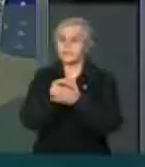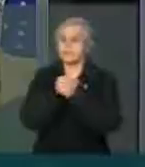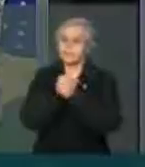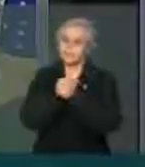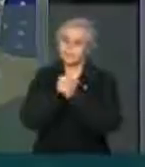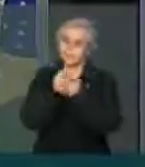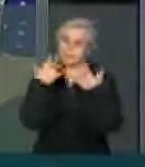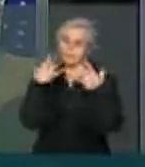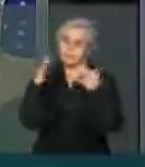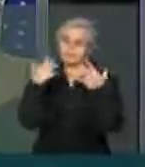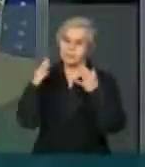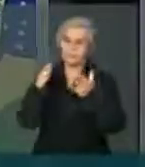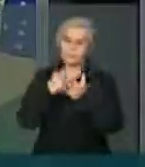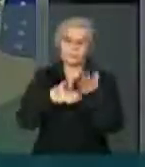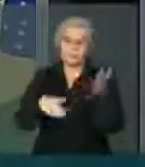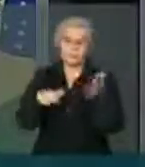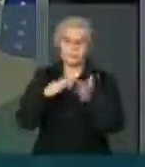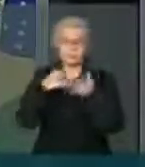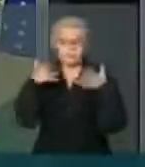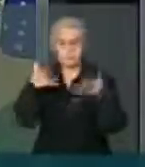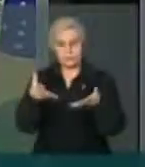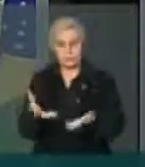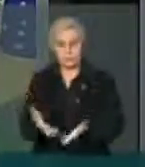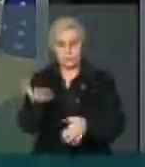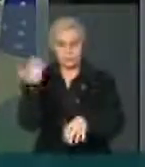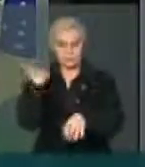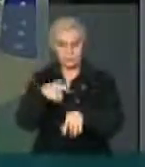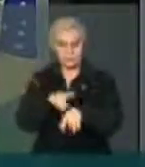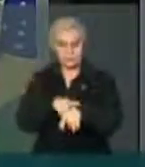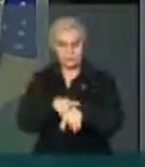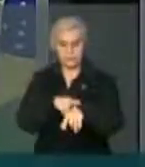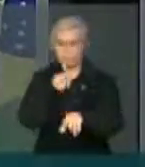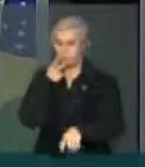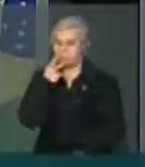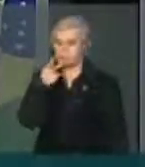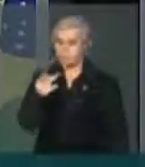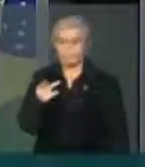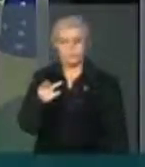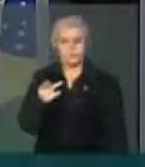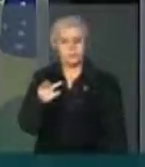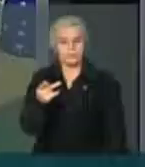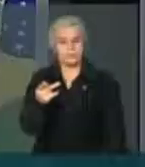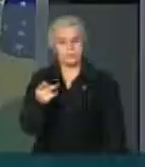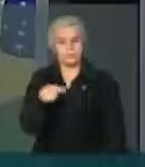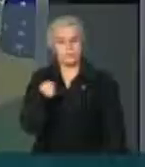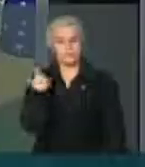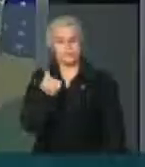abraçar todos os que participaram dessa época e dizer que temos